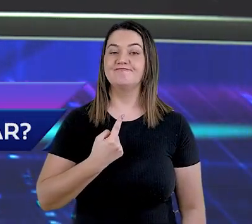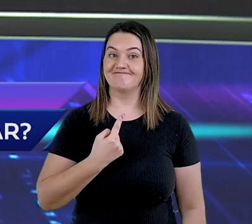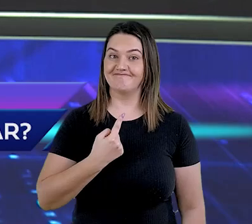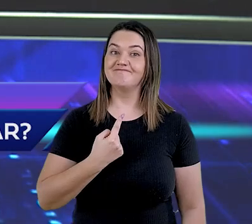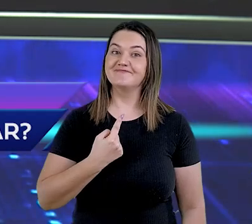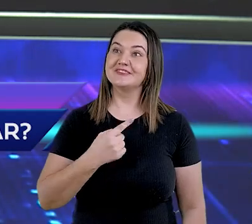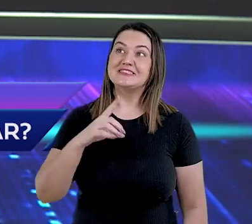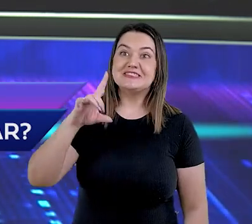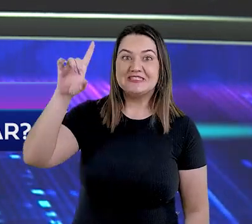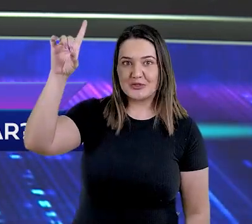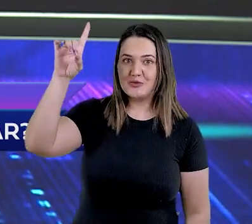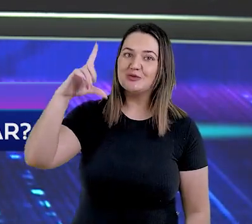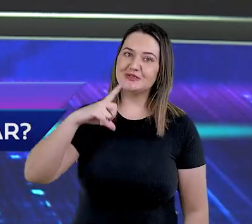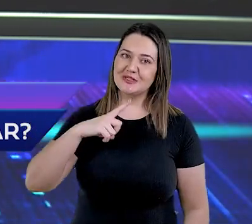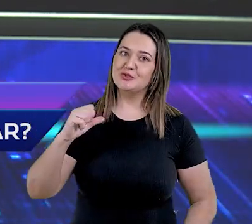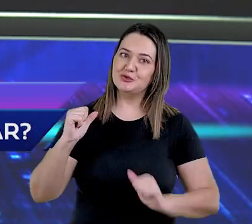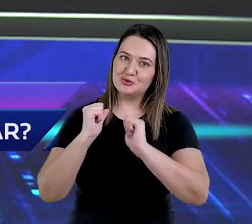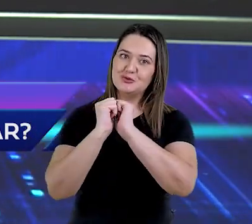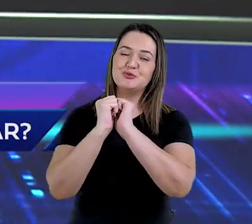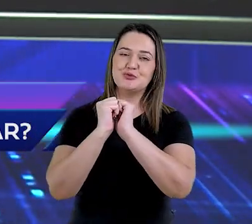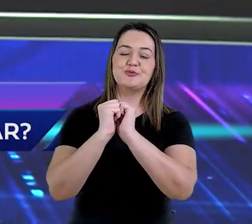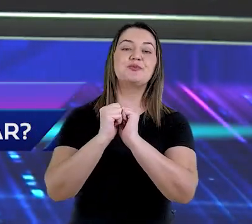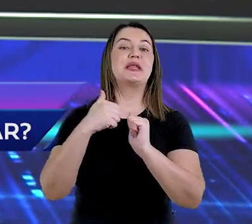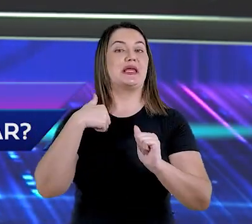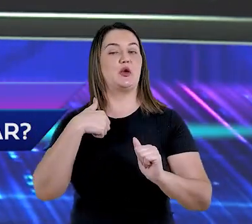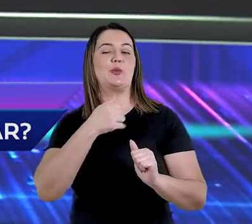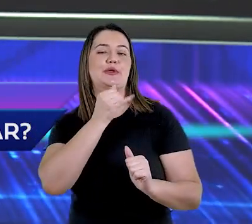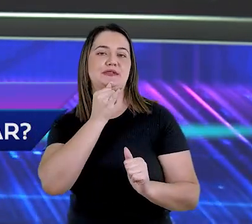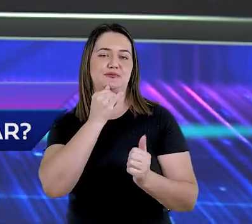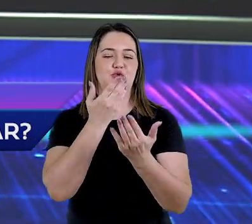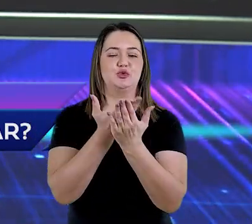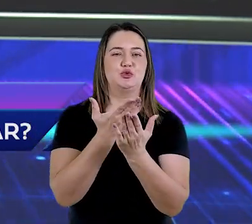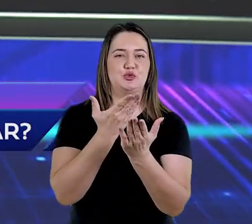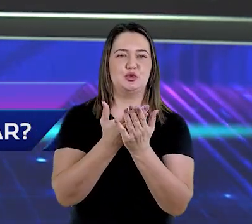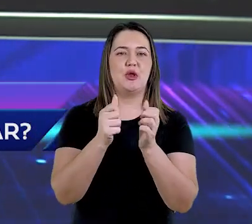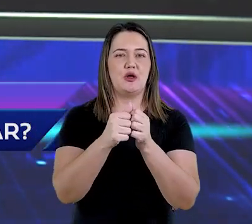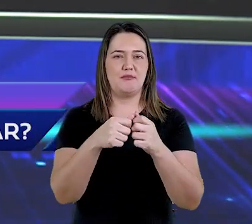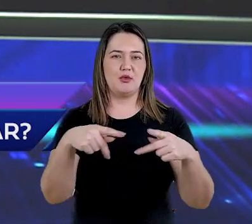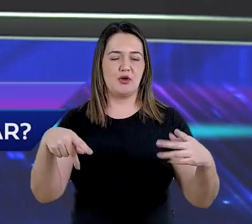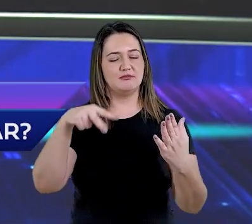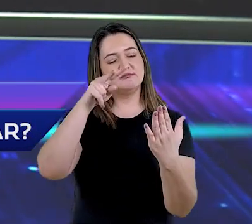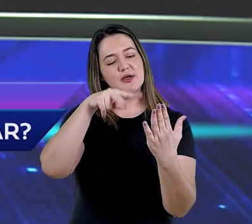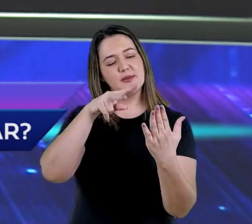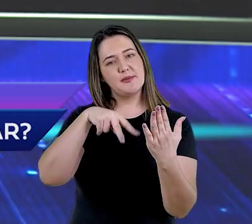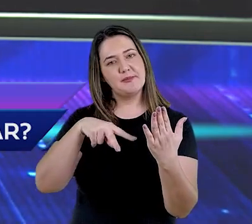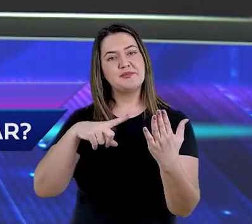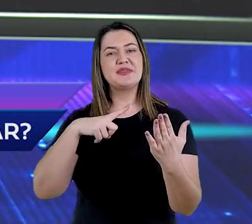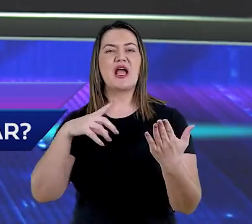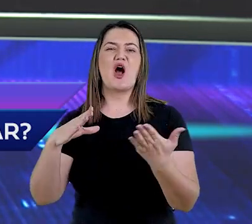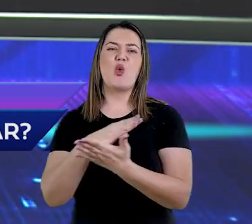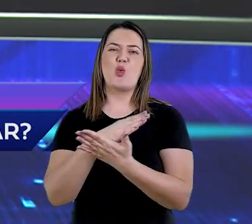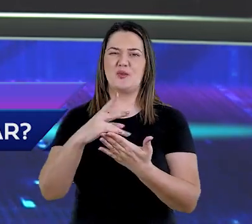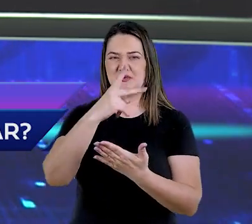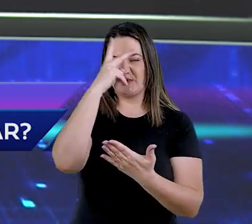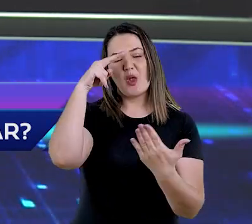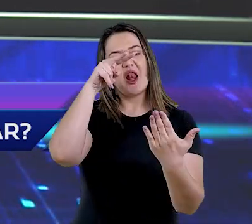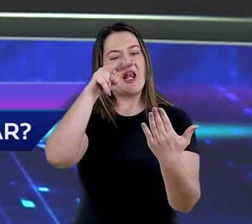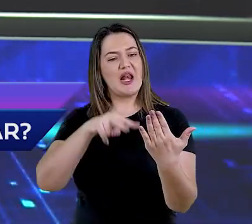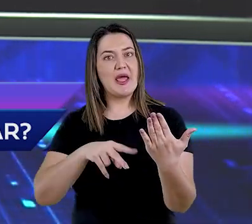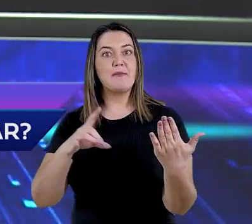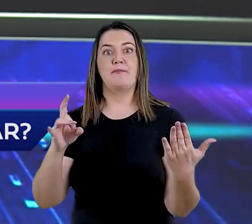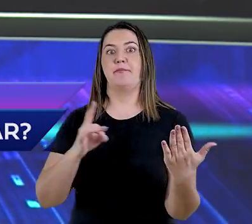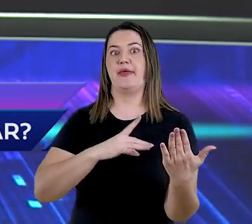dos problemas. Quando eu estudo os temas do Apocalipse, há pessoas que podem